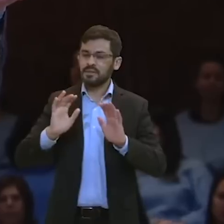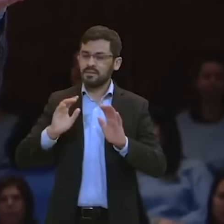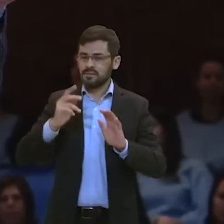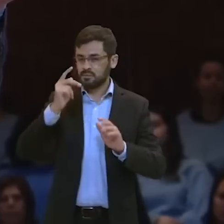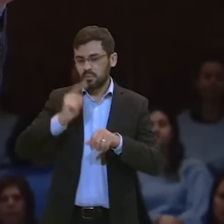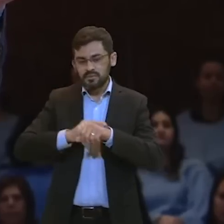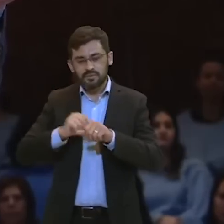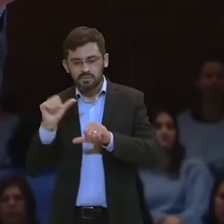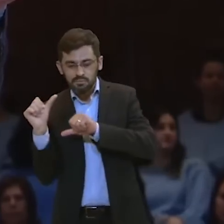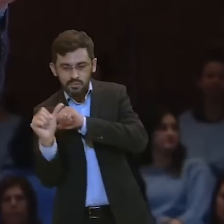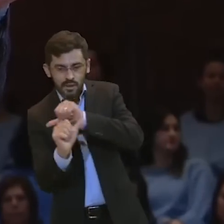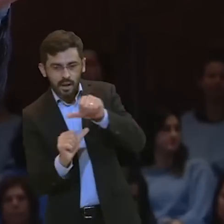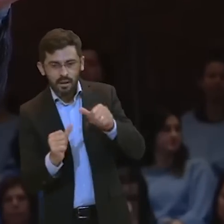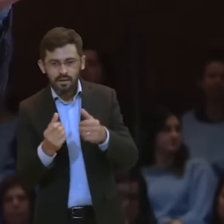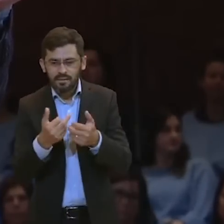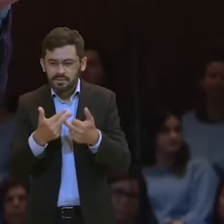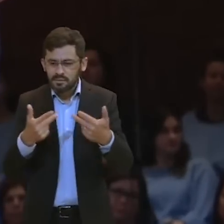foco,